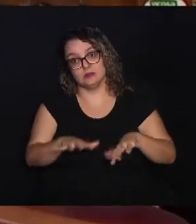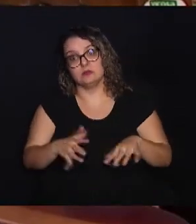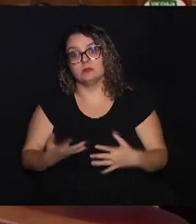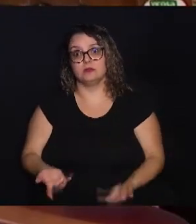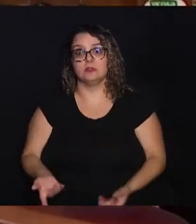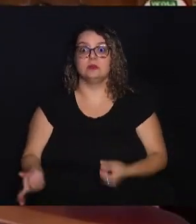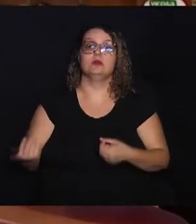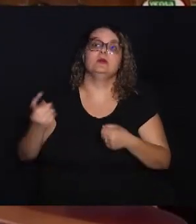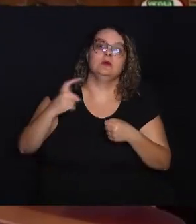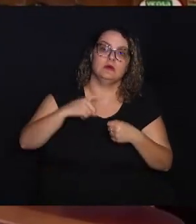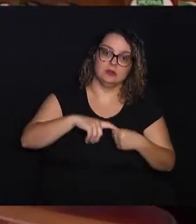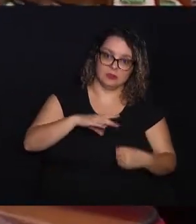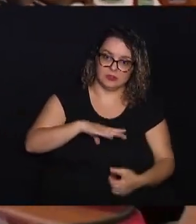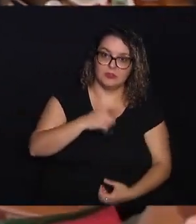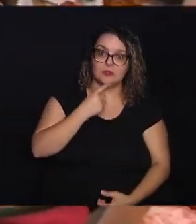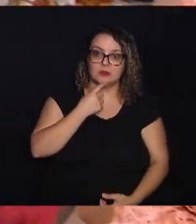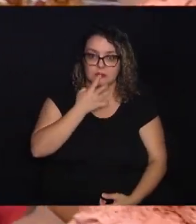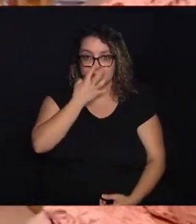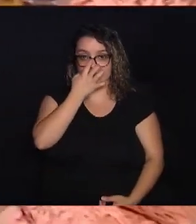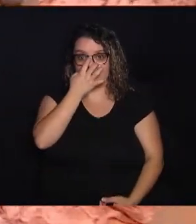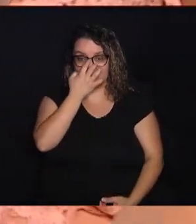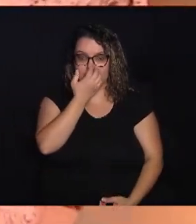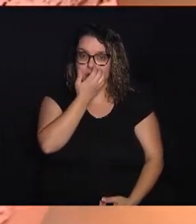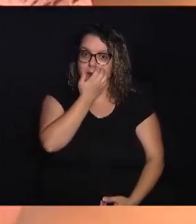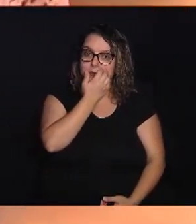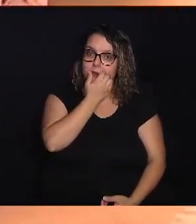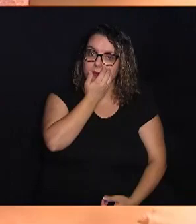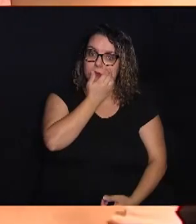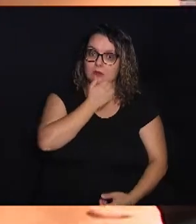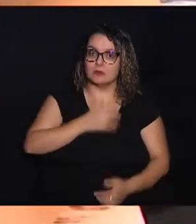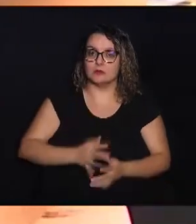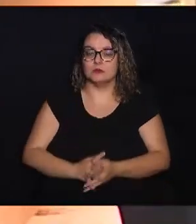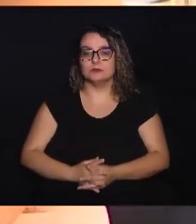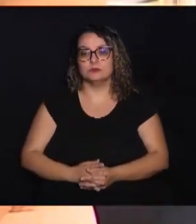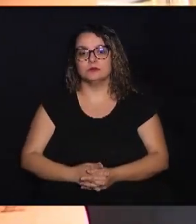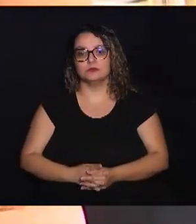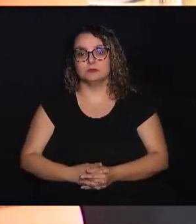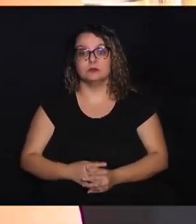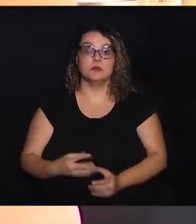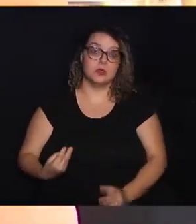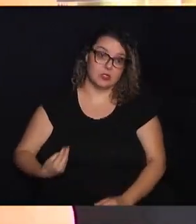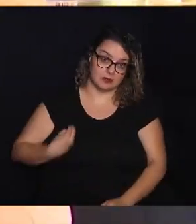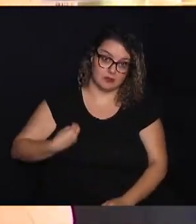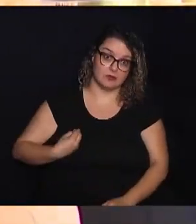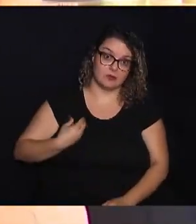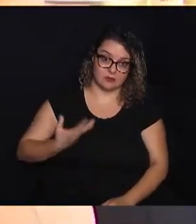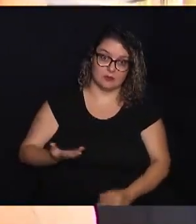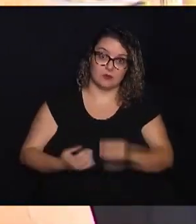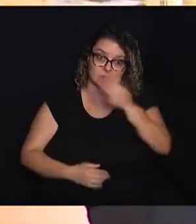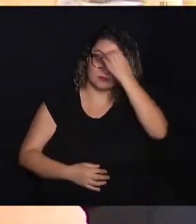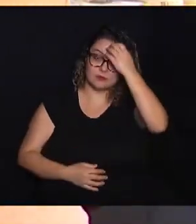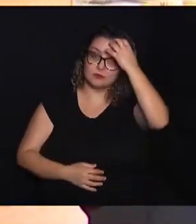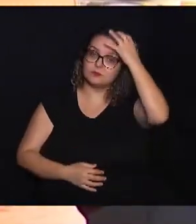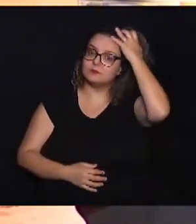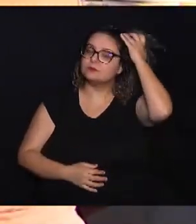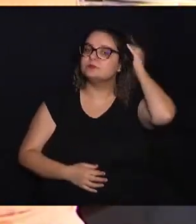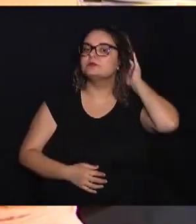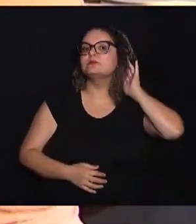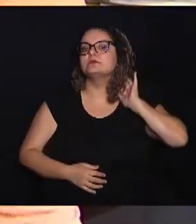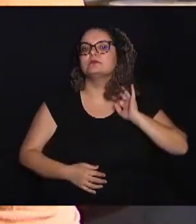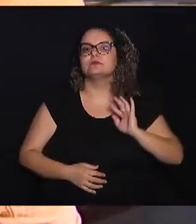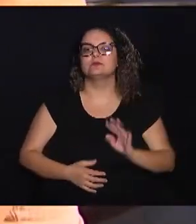acabei voltando para Campinas e para sobreviver eu busquei em